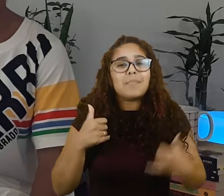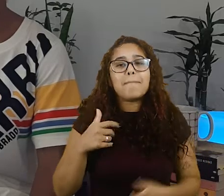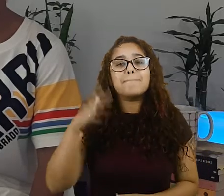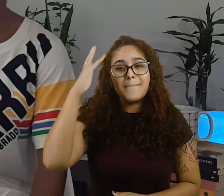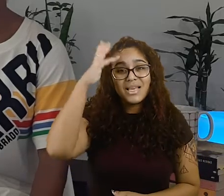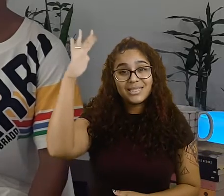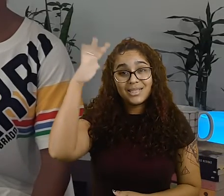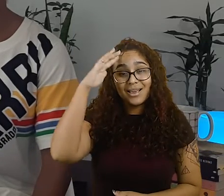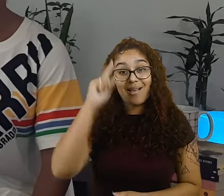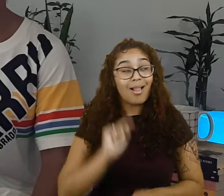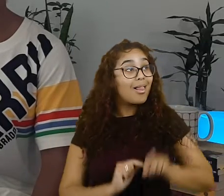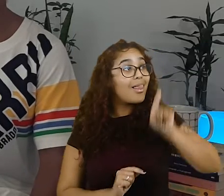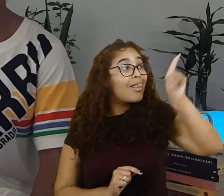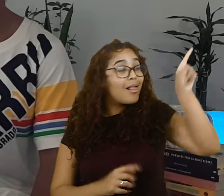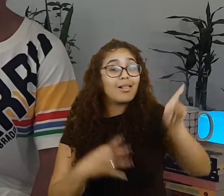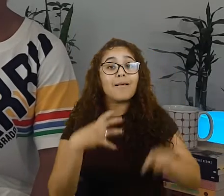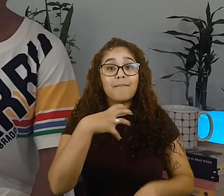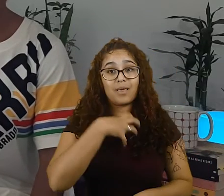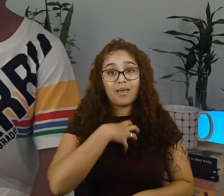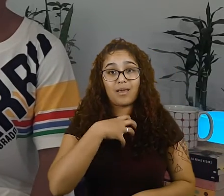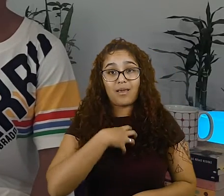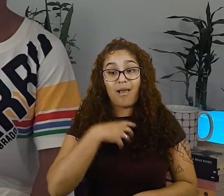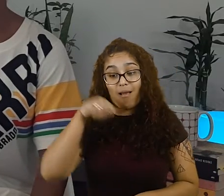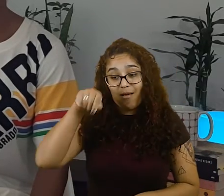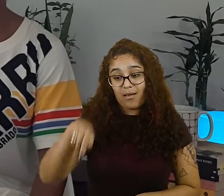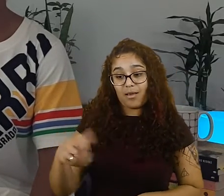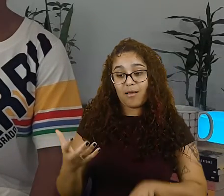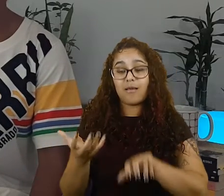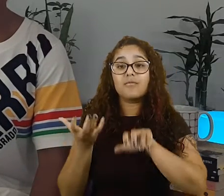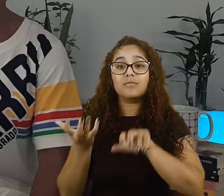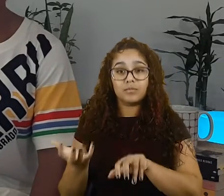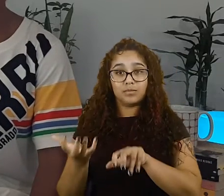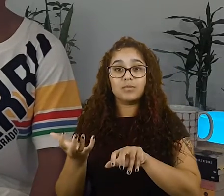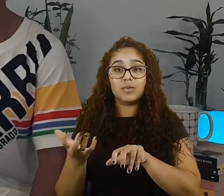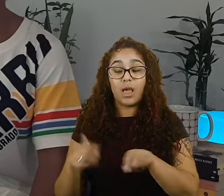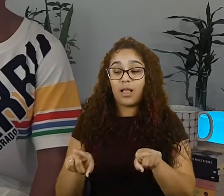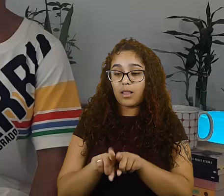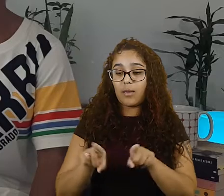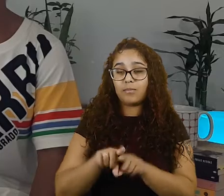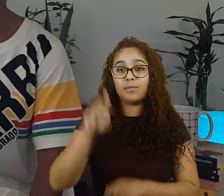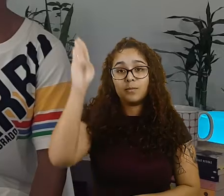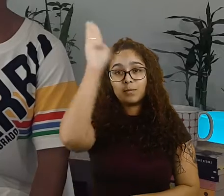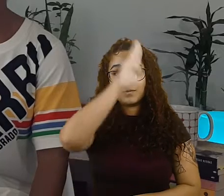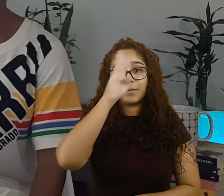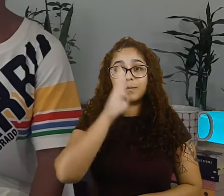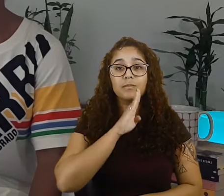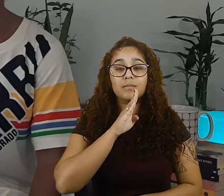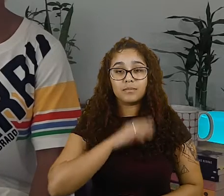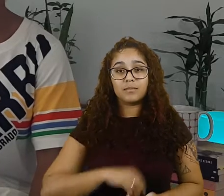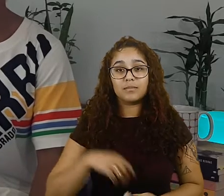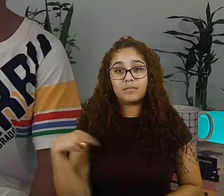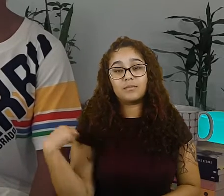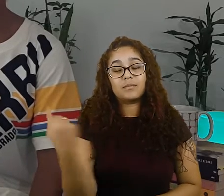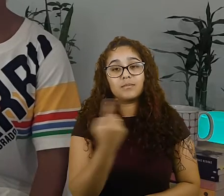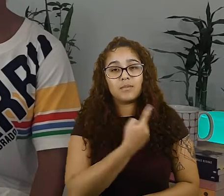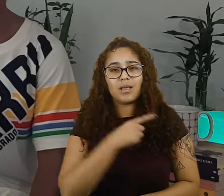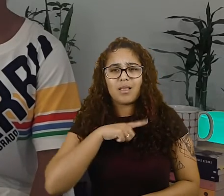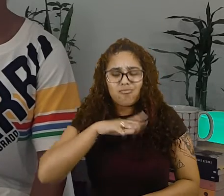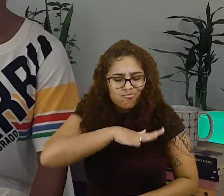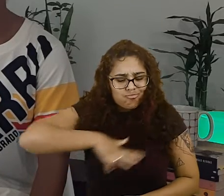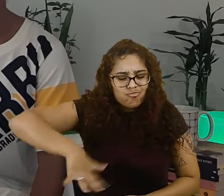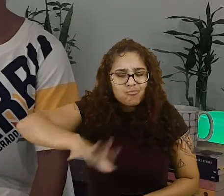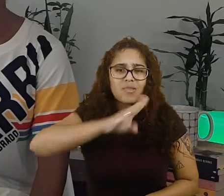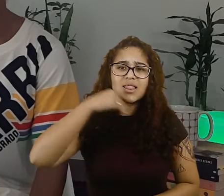satisfação pensar que tanto na Bahia quanto no DF, no Distrito Federal e também no Brasil, nós temos